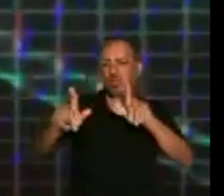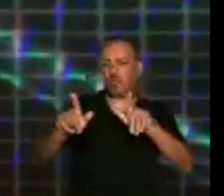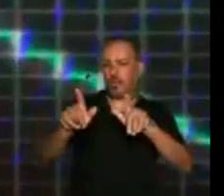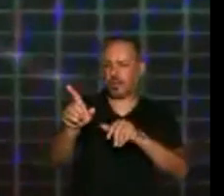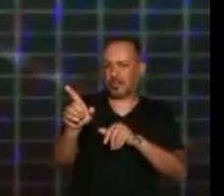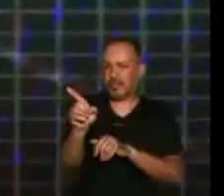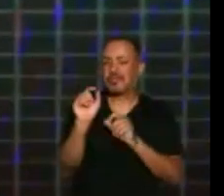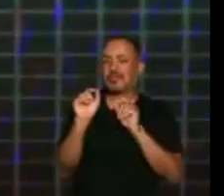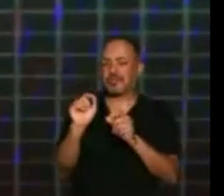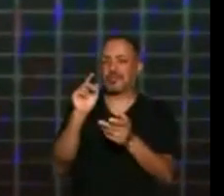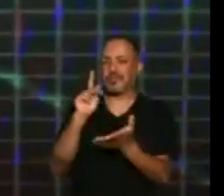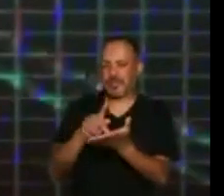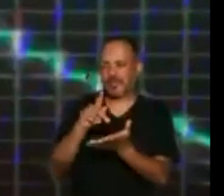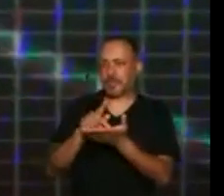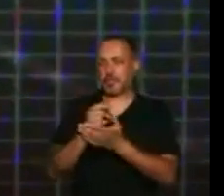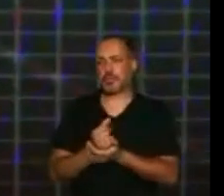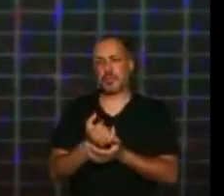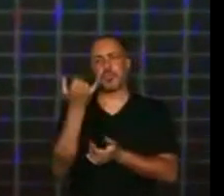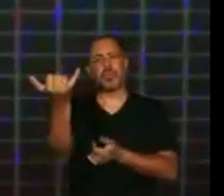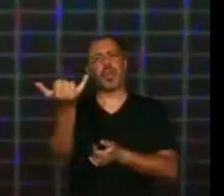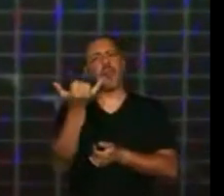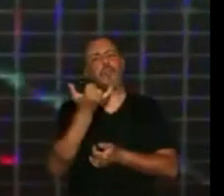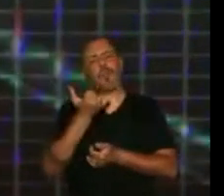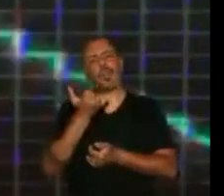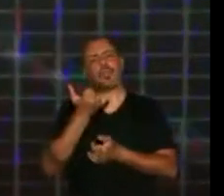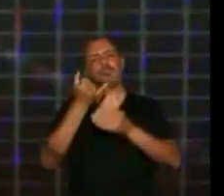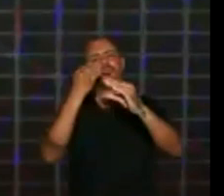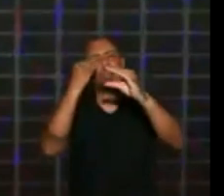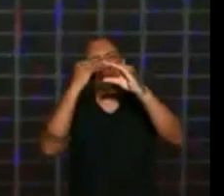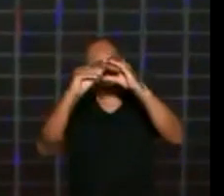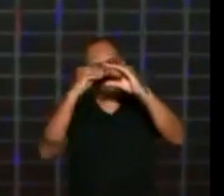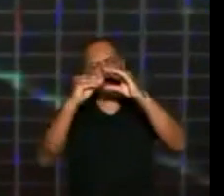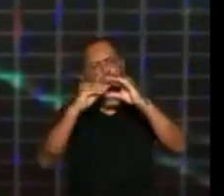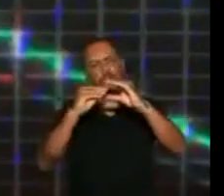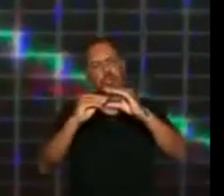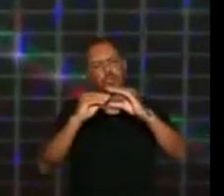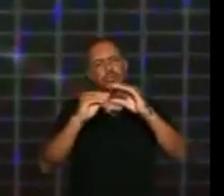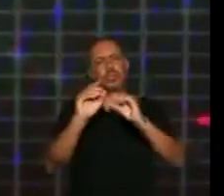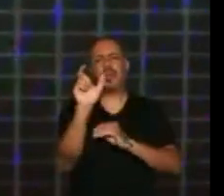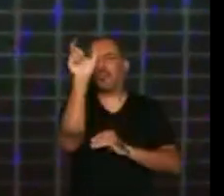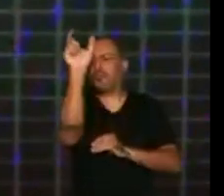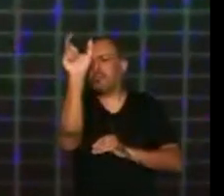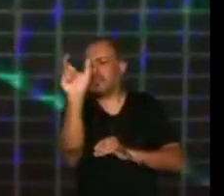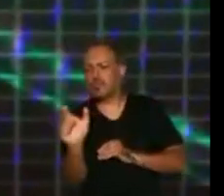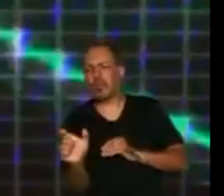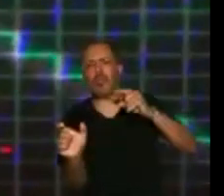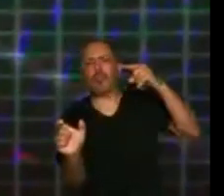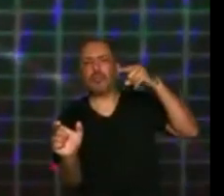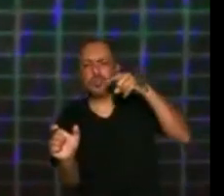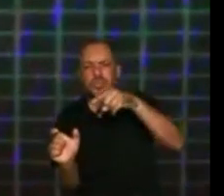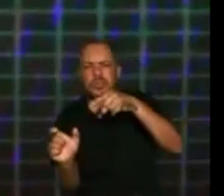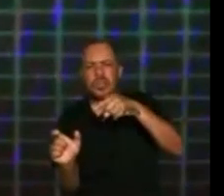já queria começar dizendo, me fala aí no chat agora quem é você, da onde você está